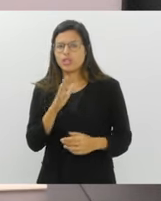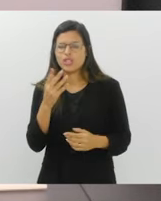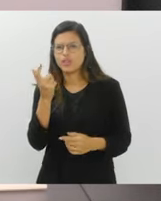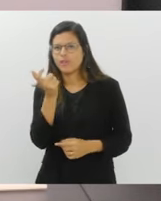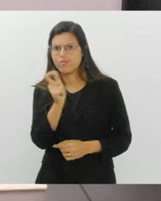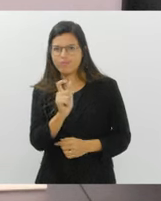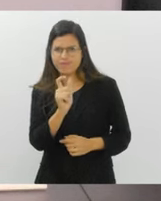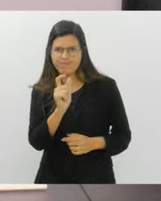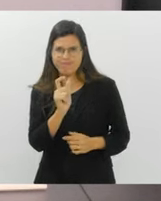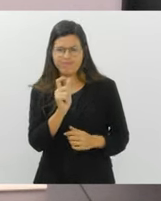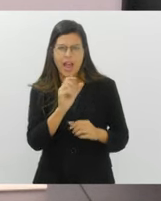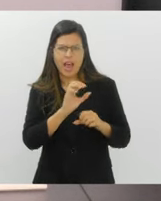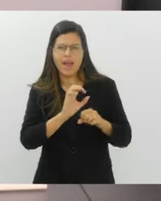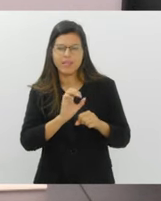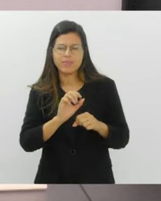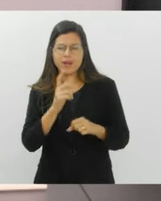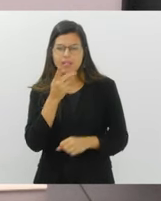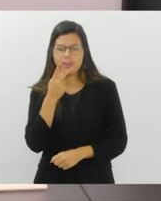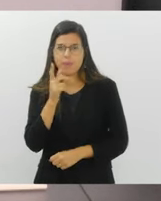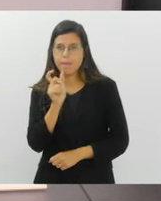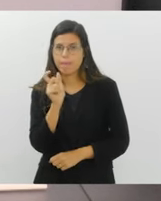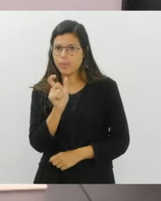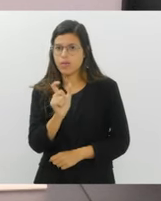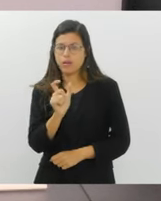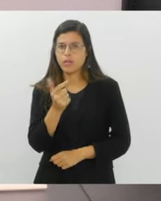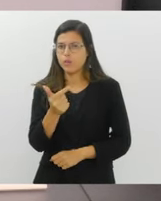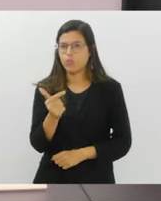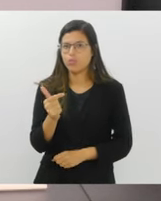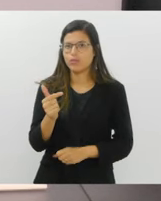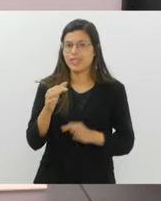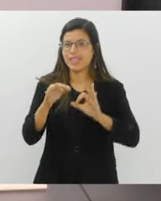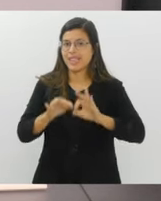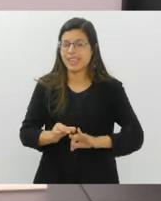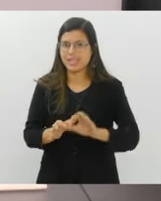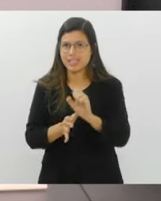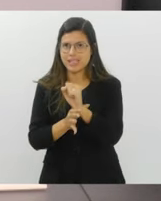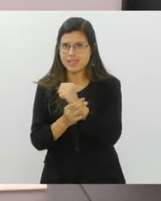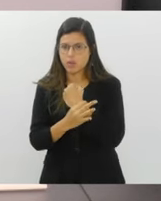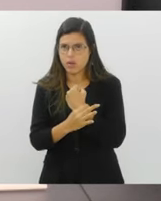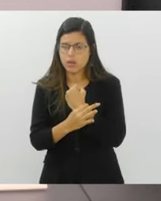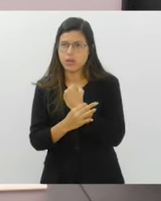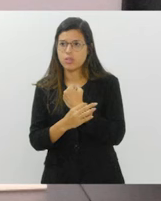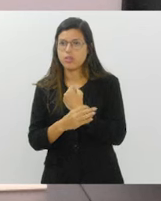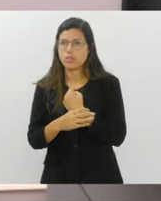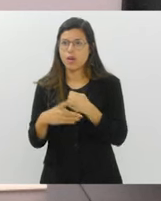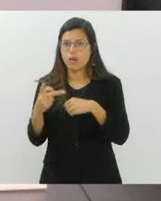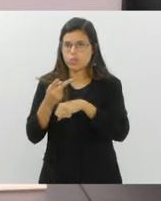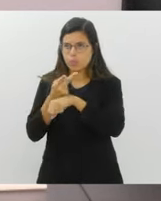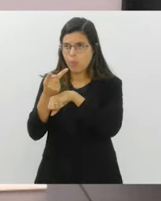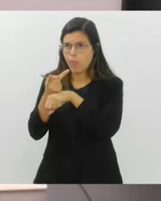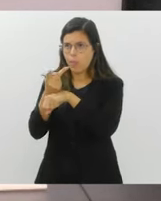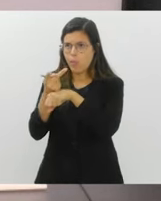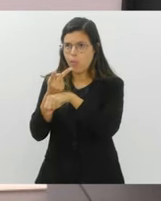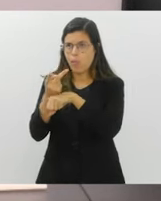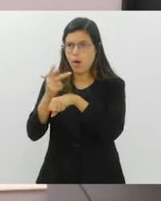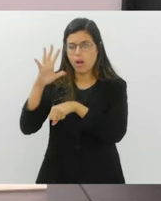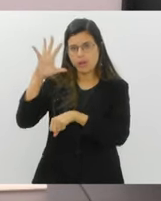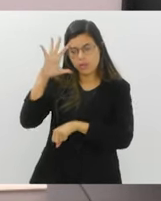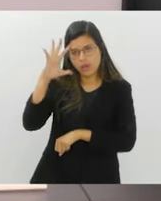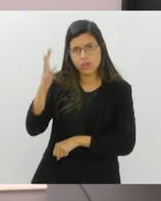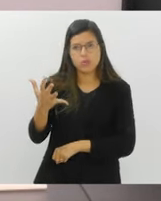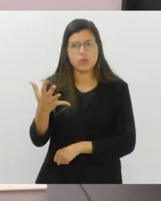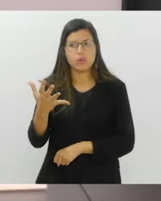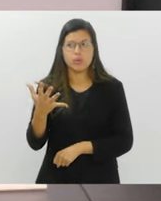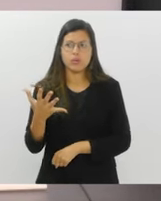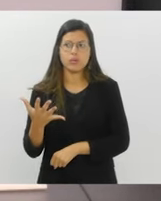certeza e segurança. Porque eu estou buscando é solução. Eu estou buscando é solução, como também o